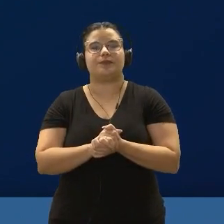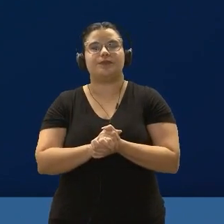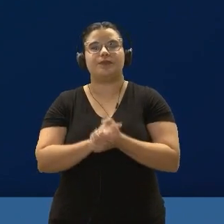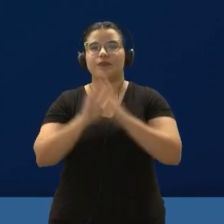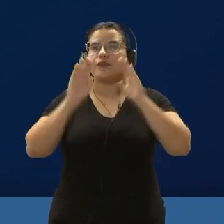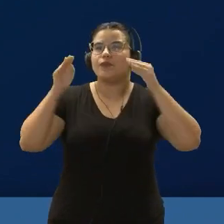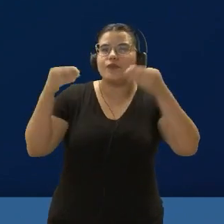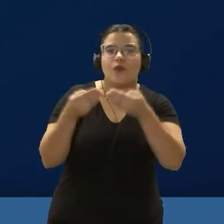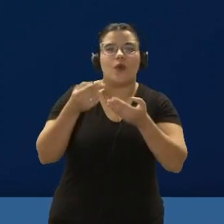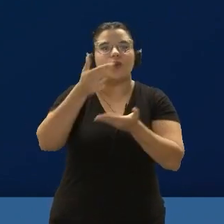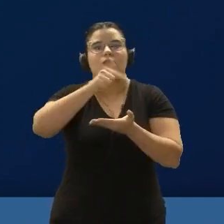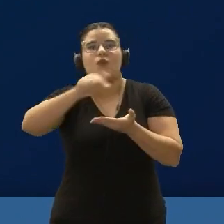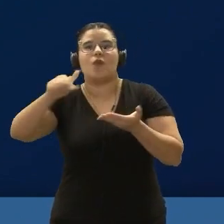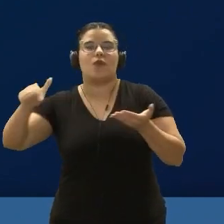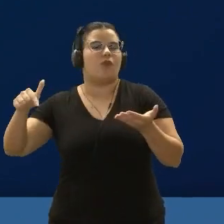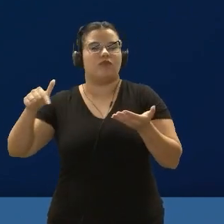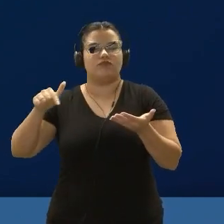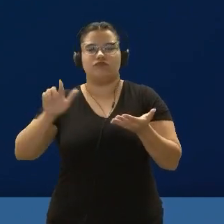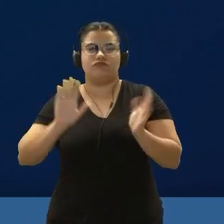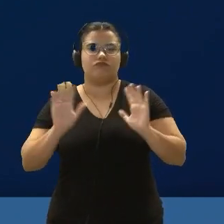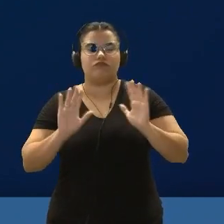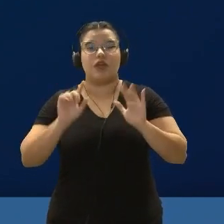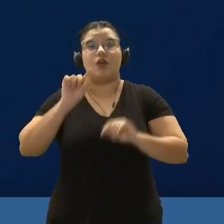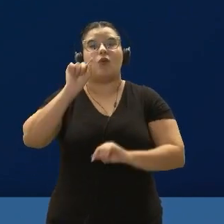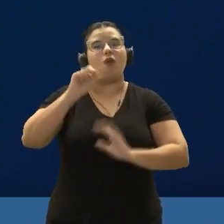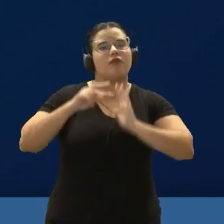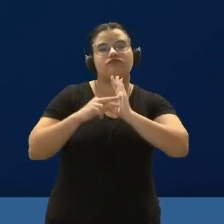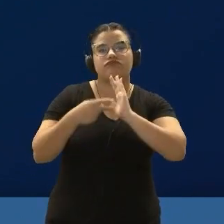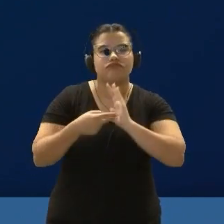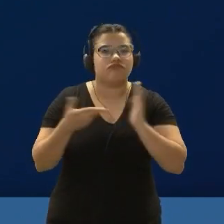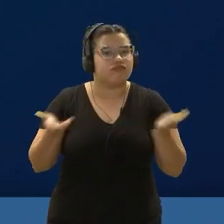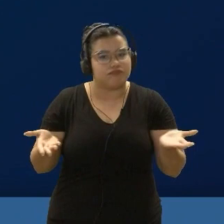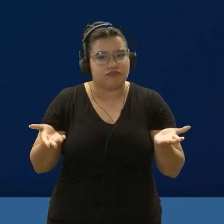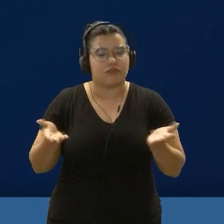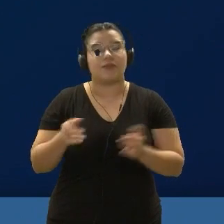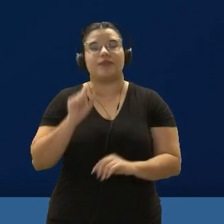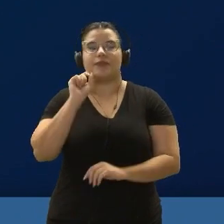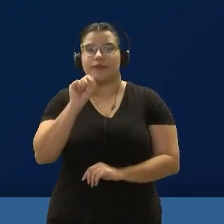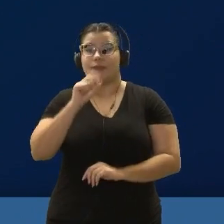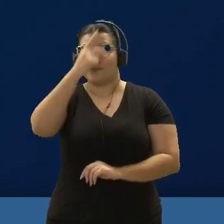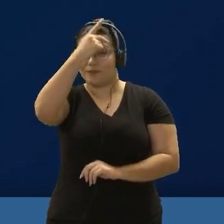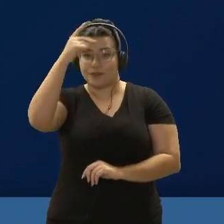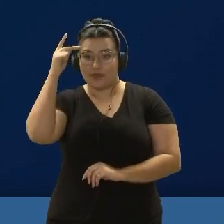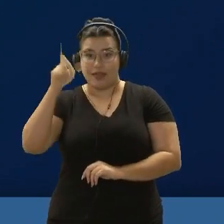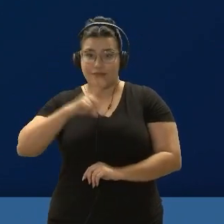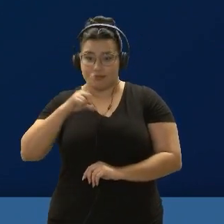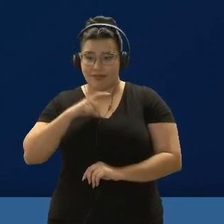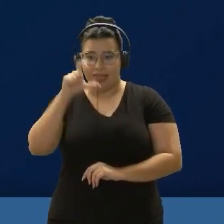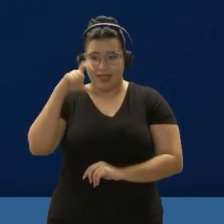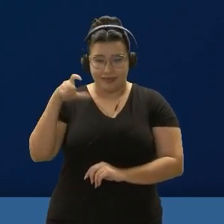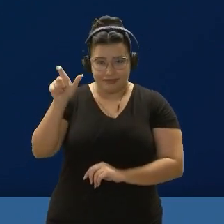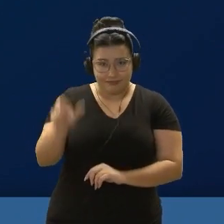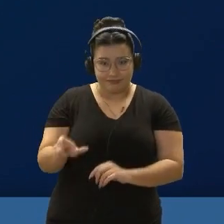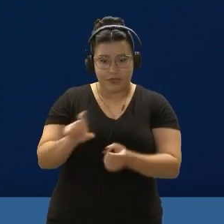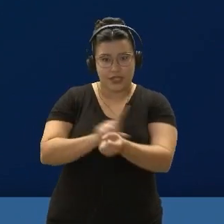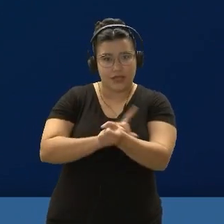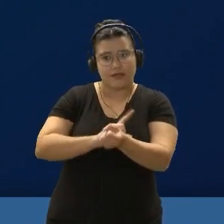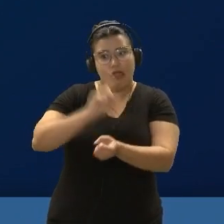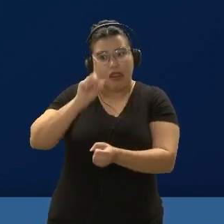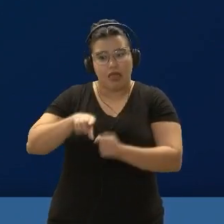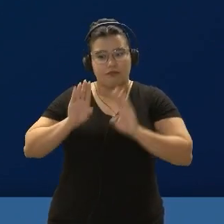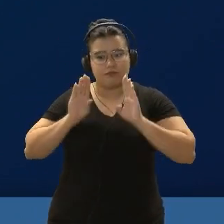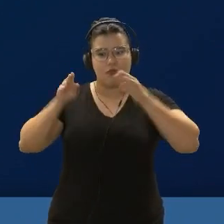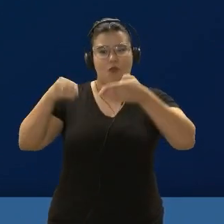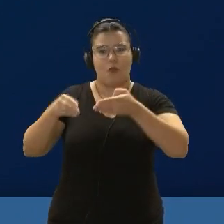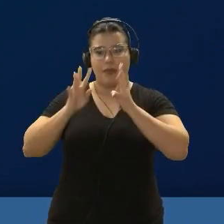em outros contextos. O que eu quero dizer com isso? Eu quero dizer com isso que o paciente com diabetes, ele é o centro das